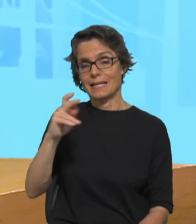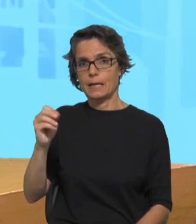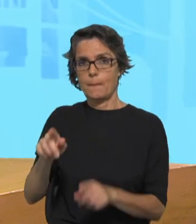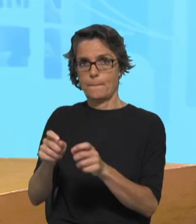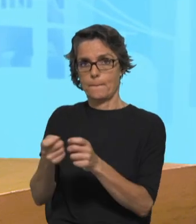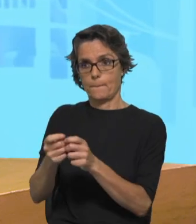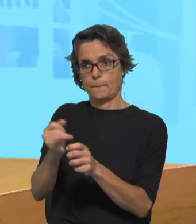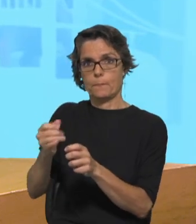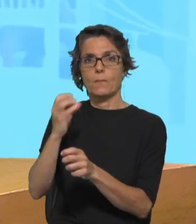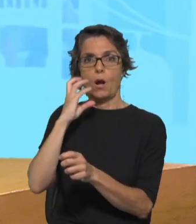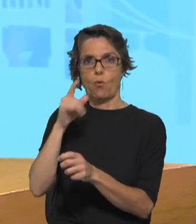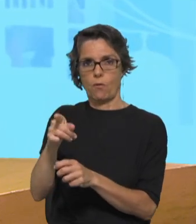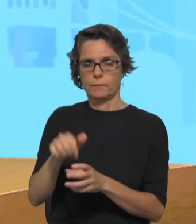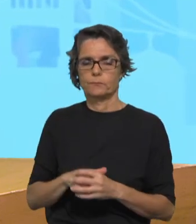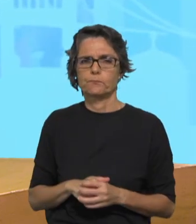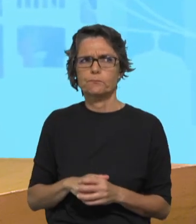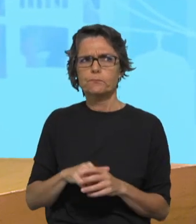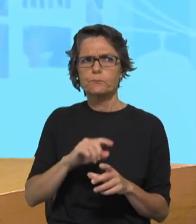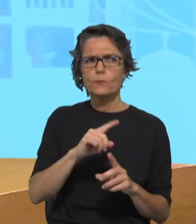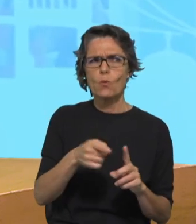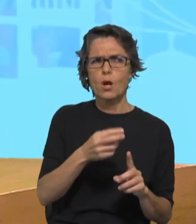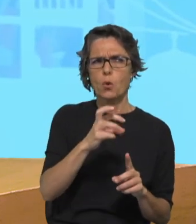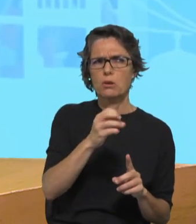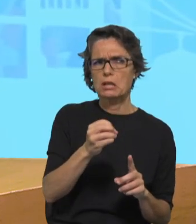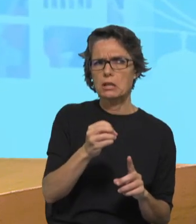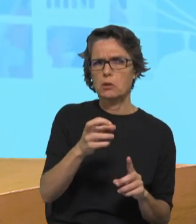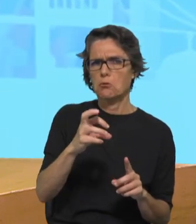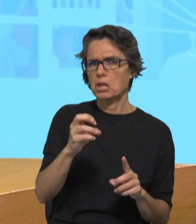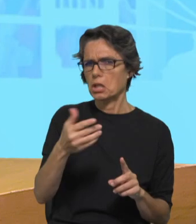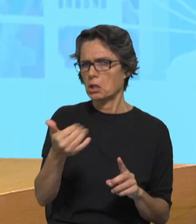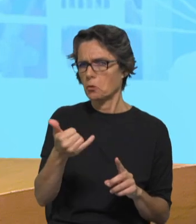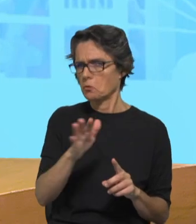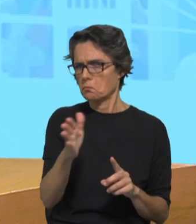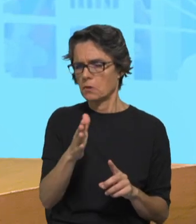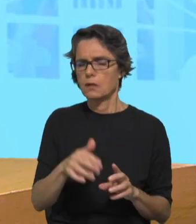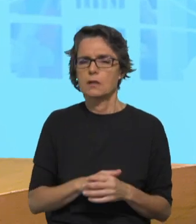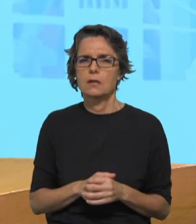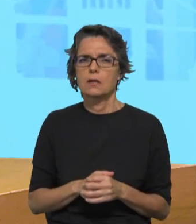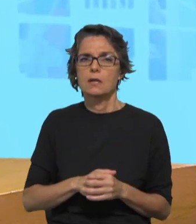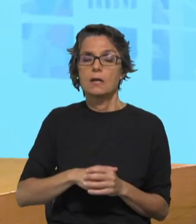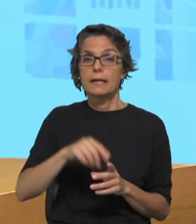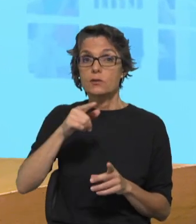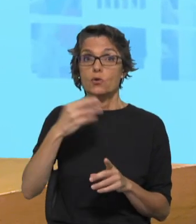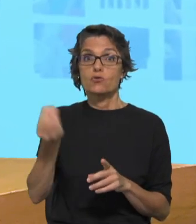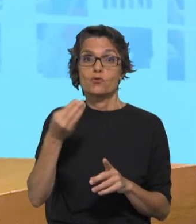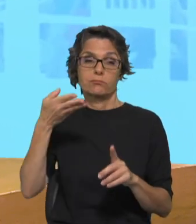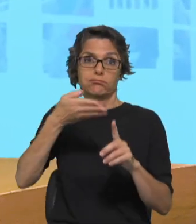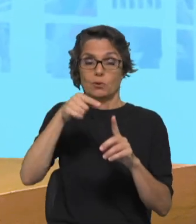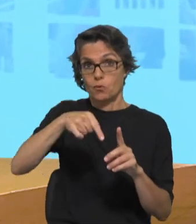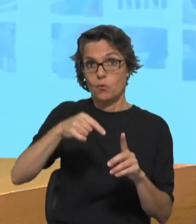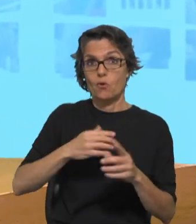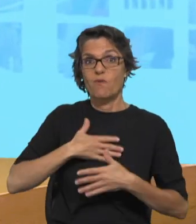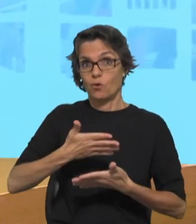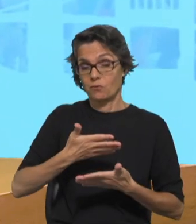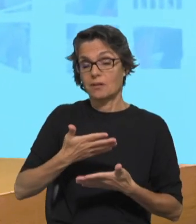Isto foi em 80 ou 82, já não sei, 1980 ou 82. Portanto, estes jovens missionários agora voluntários ainda não